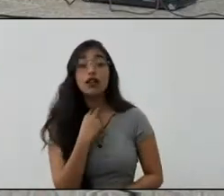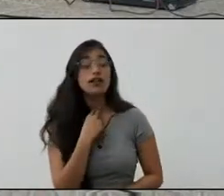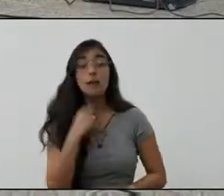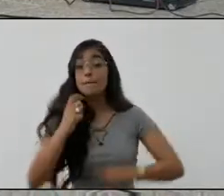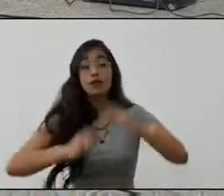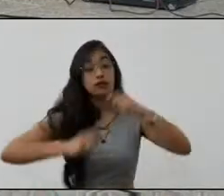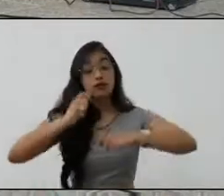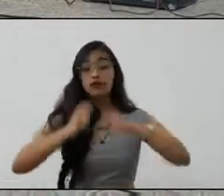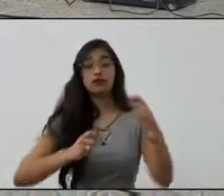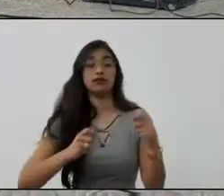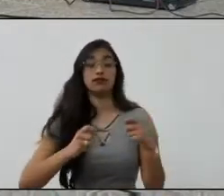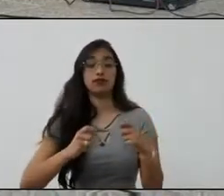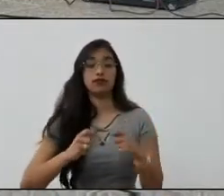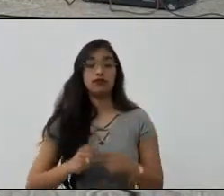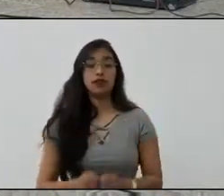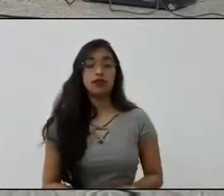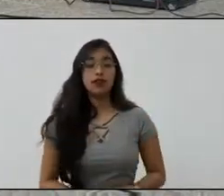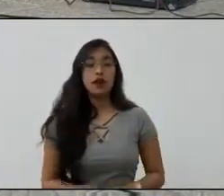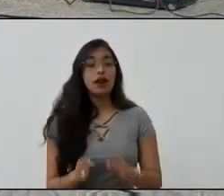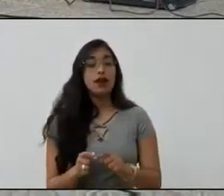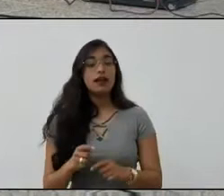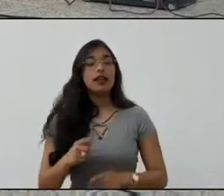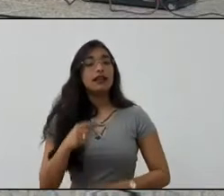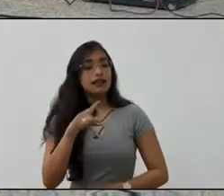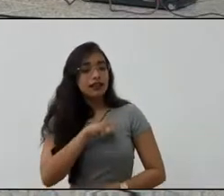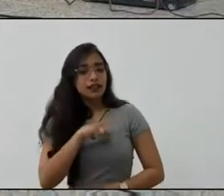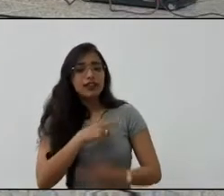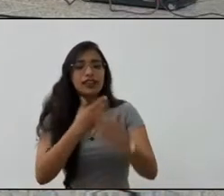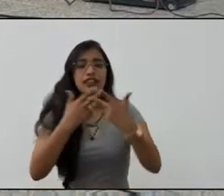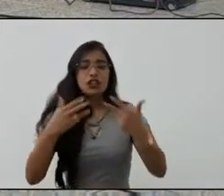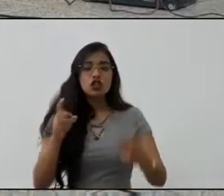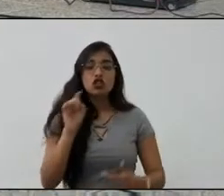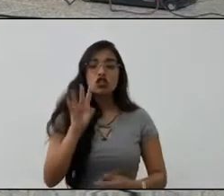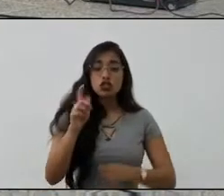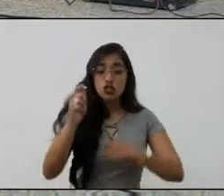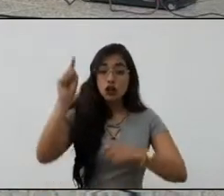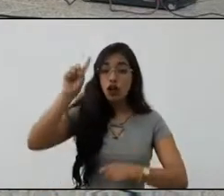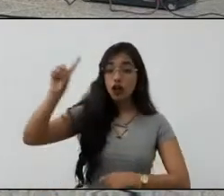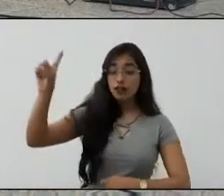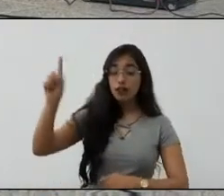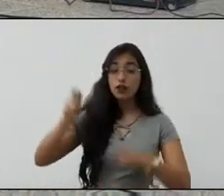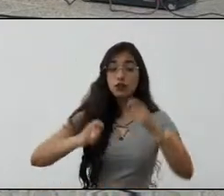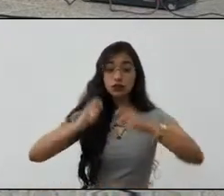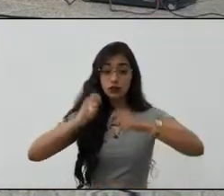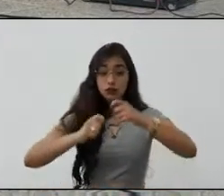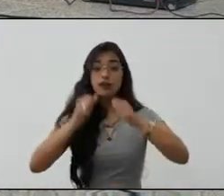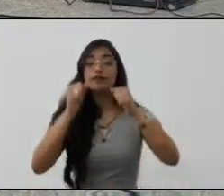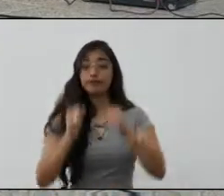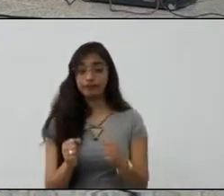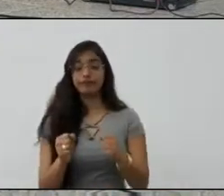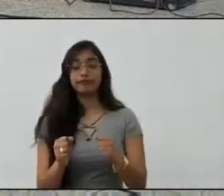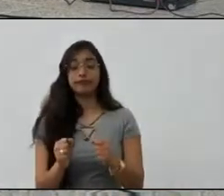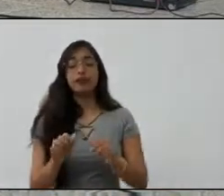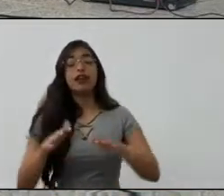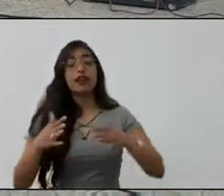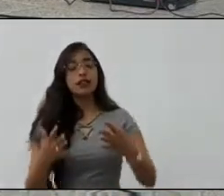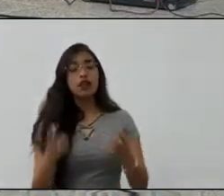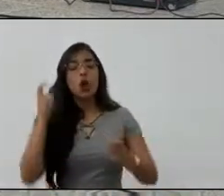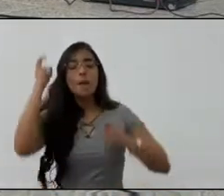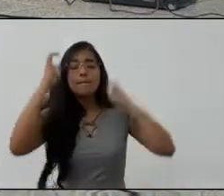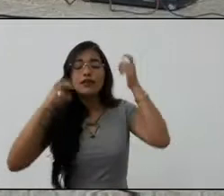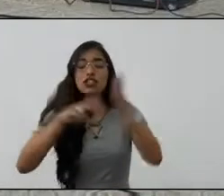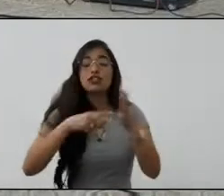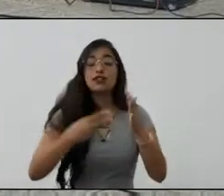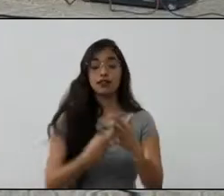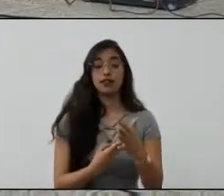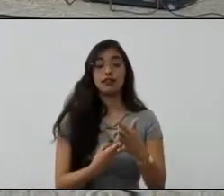o incontrolável, só Deus pode controlá-lo. Então a preocupação é isso. É a falta de